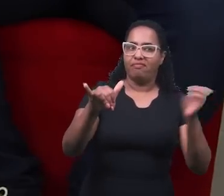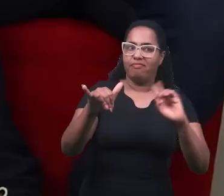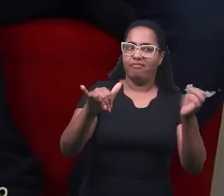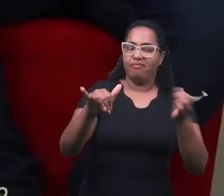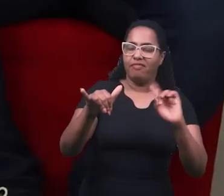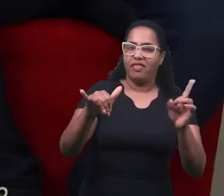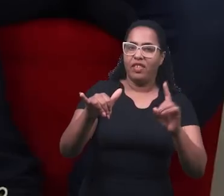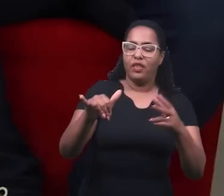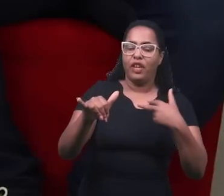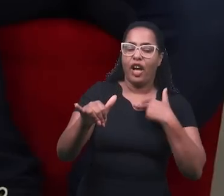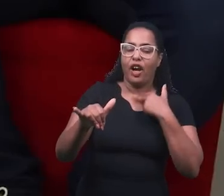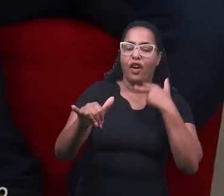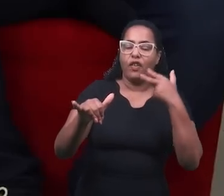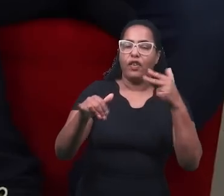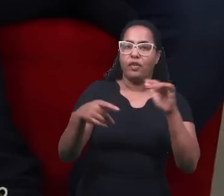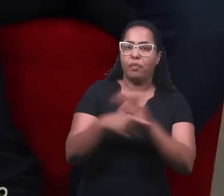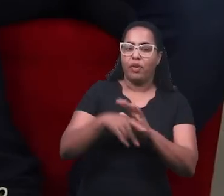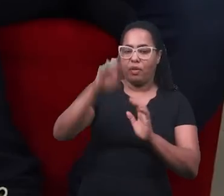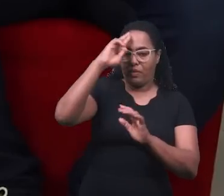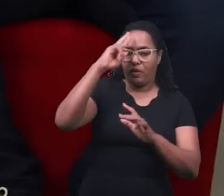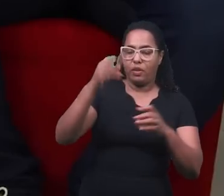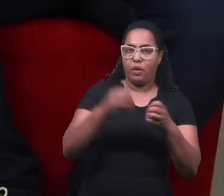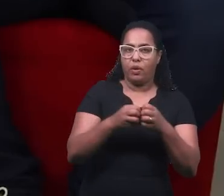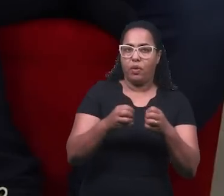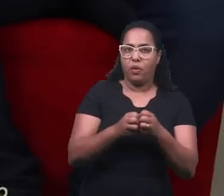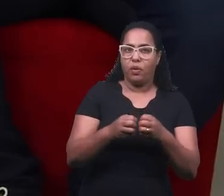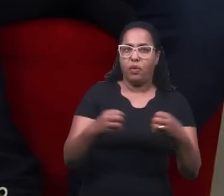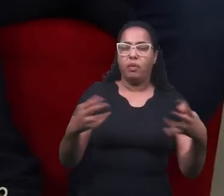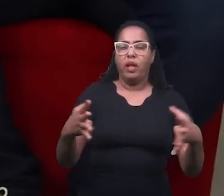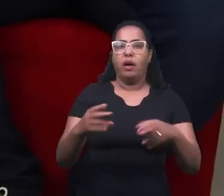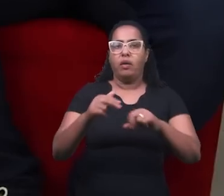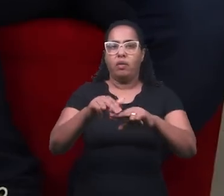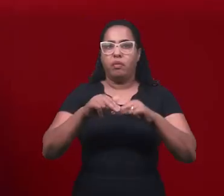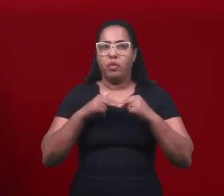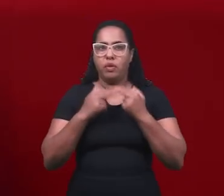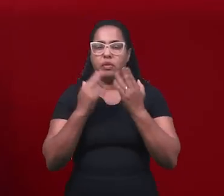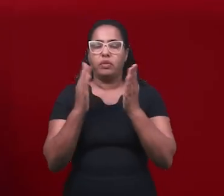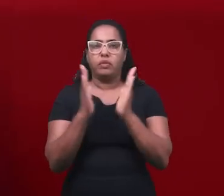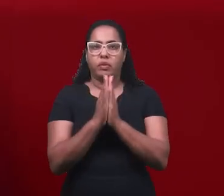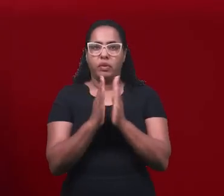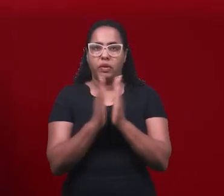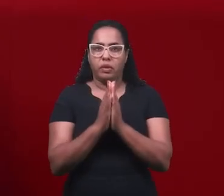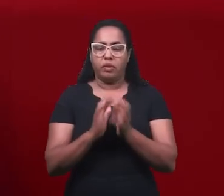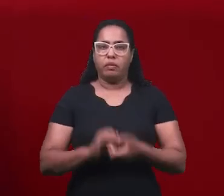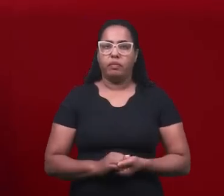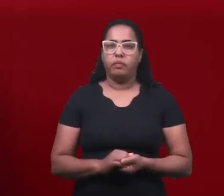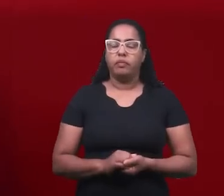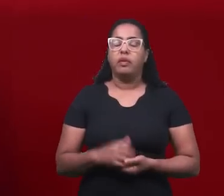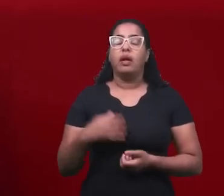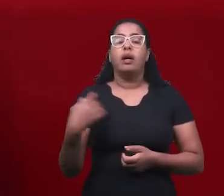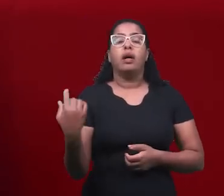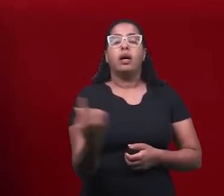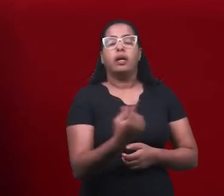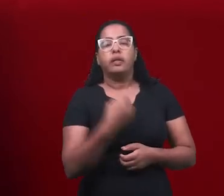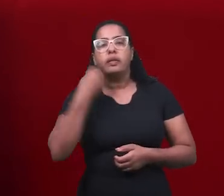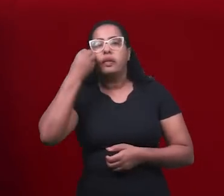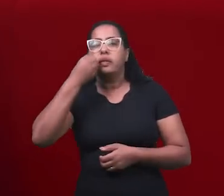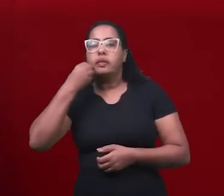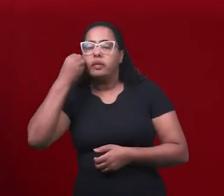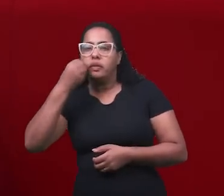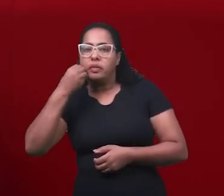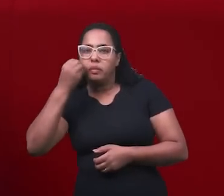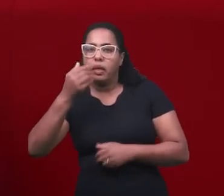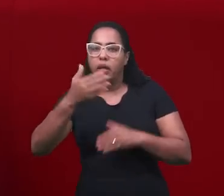Senhor. Coisa maravilhosa. Nós fomos ali um milagre, né, fruto de muita oração. A nossa experiência é